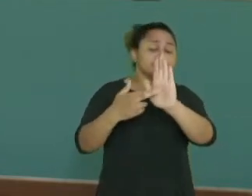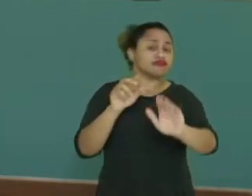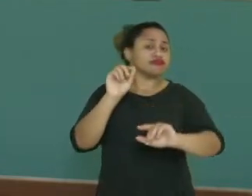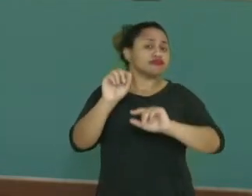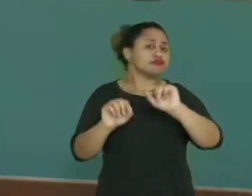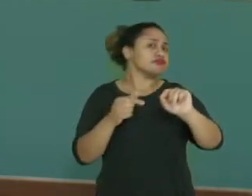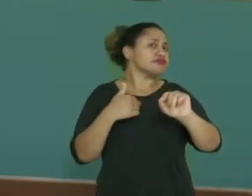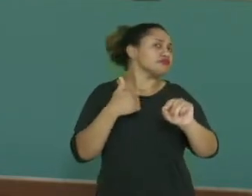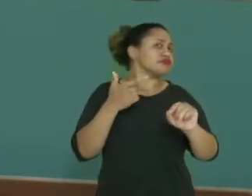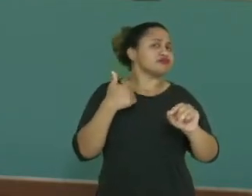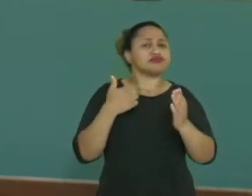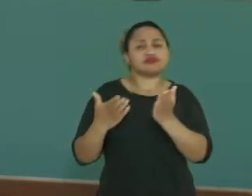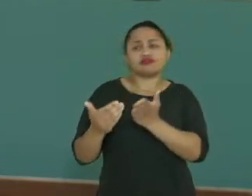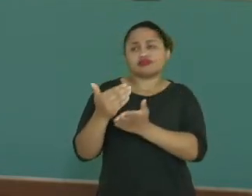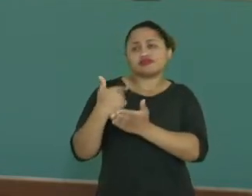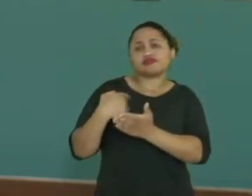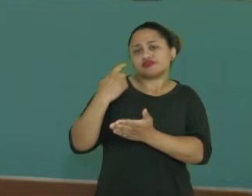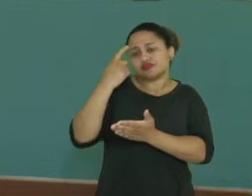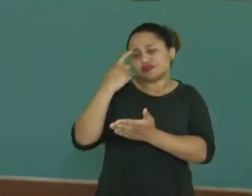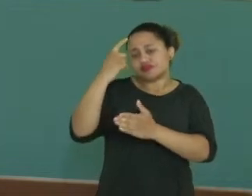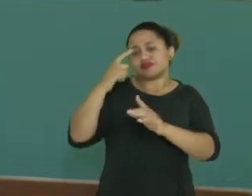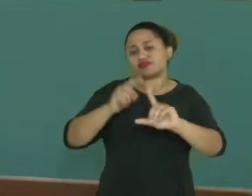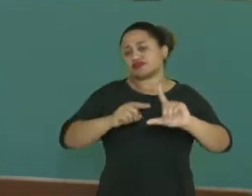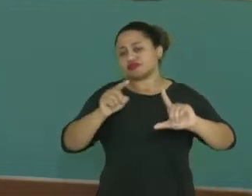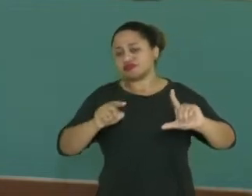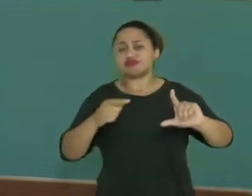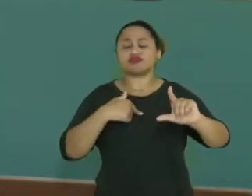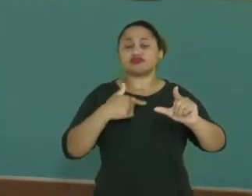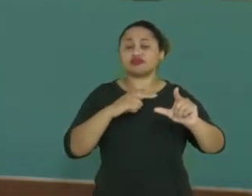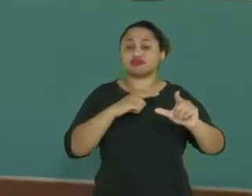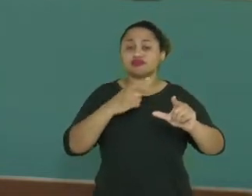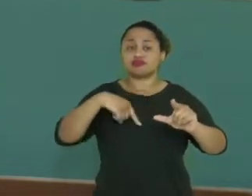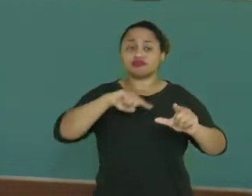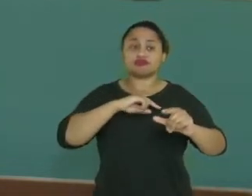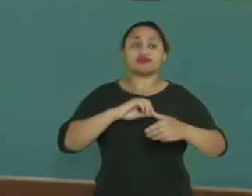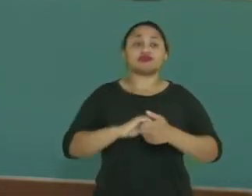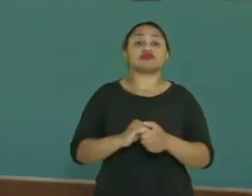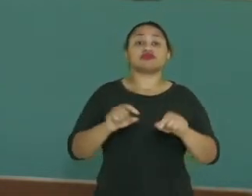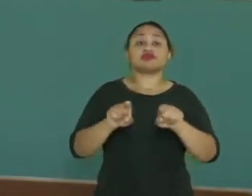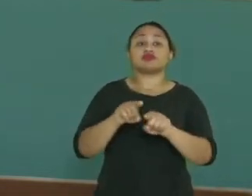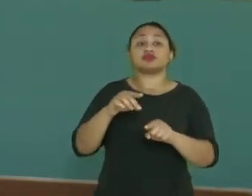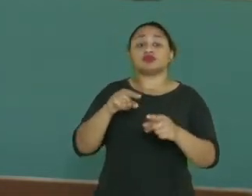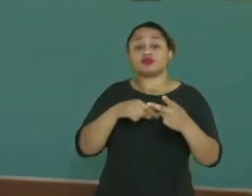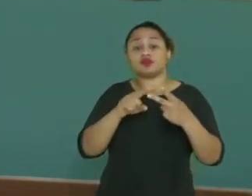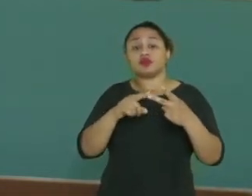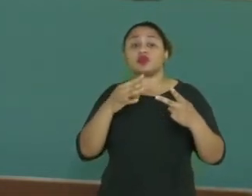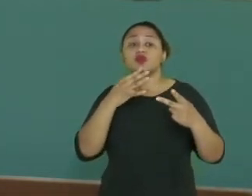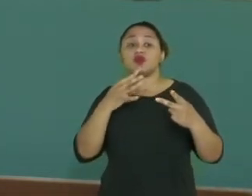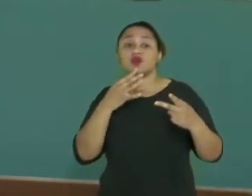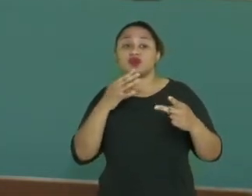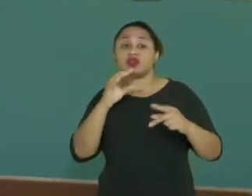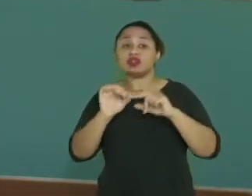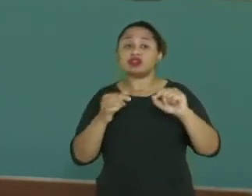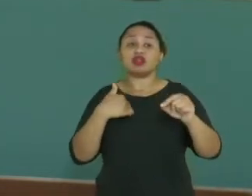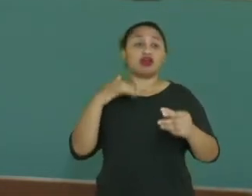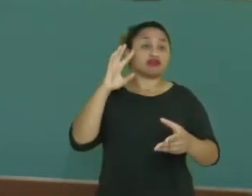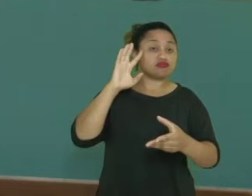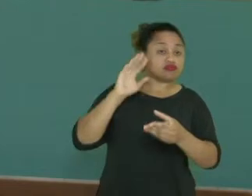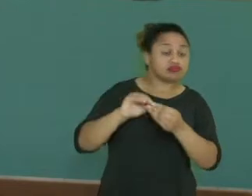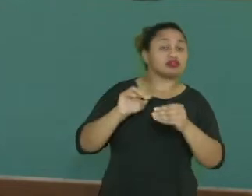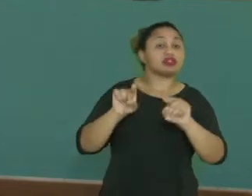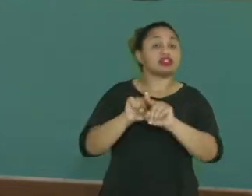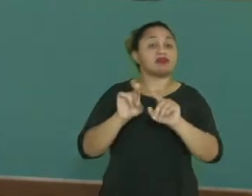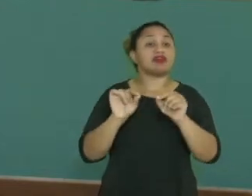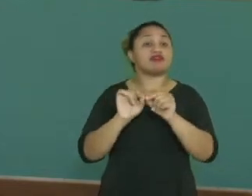ideias que esses gráficos nos trazem, tá bom? E também conhecer, interpretar e construir um gráfico de segmentos, isso